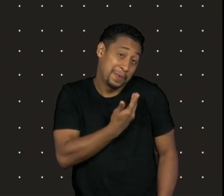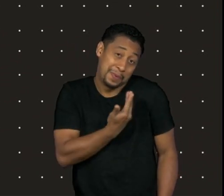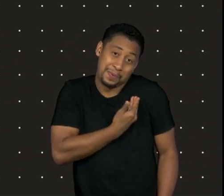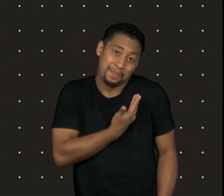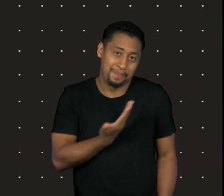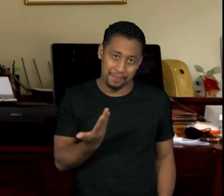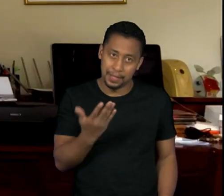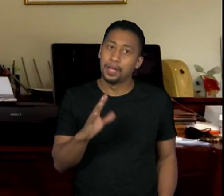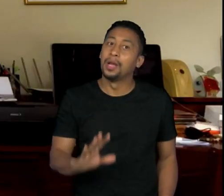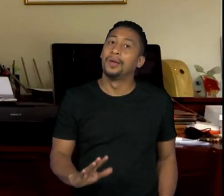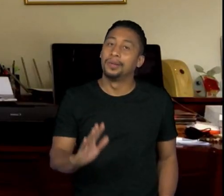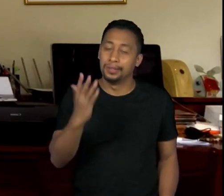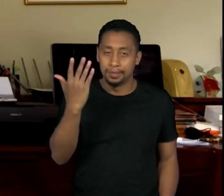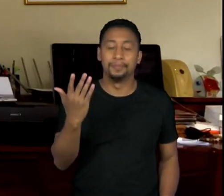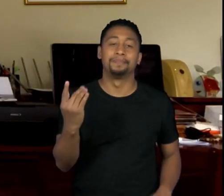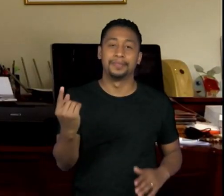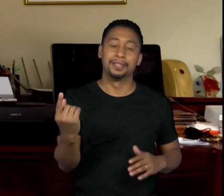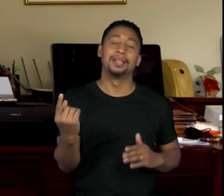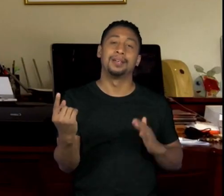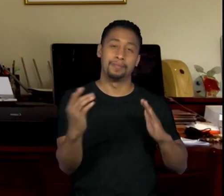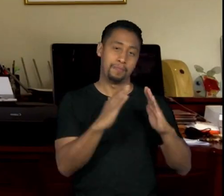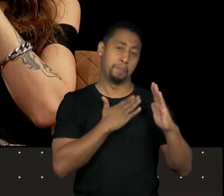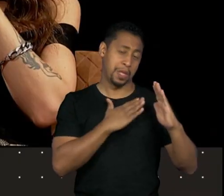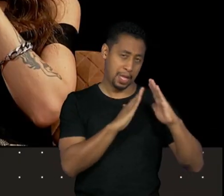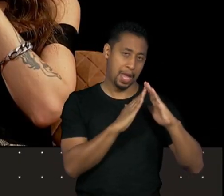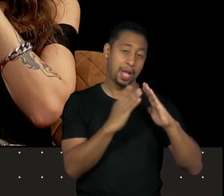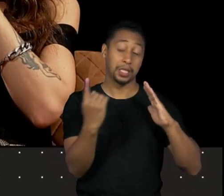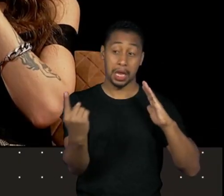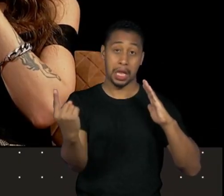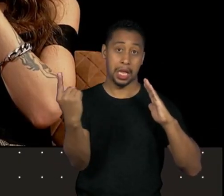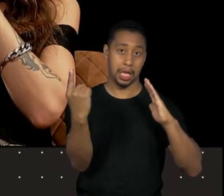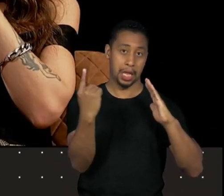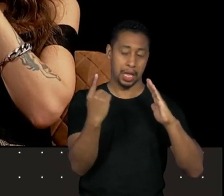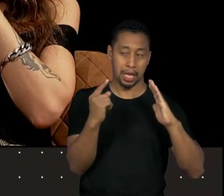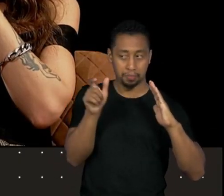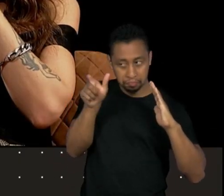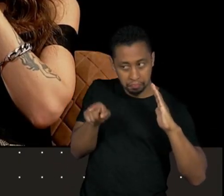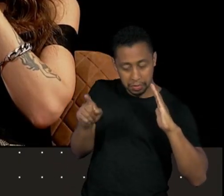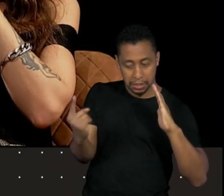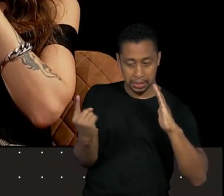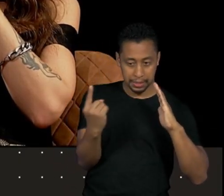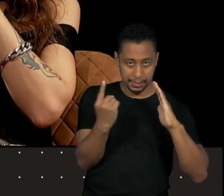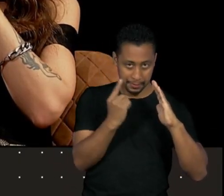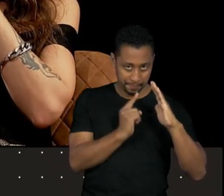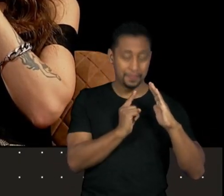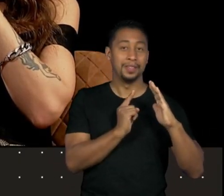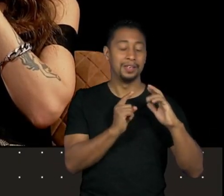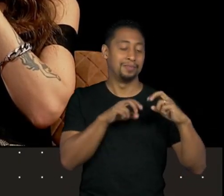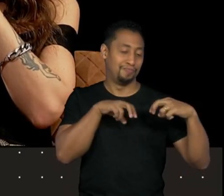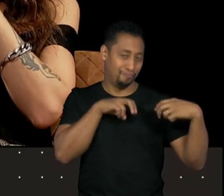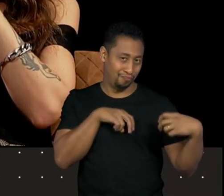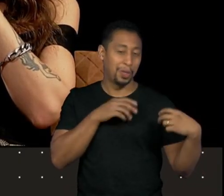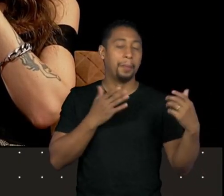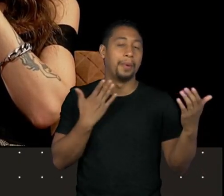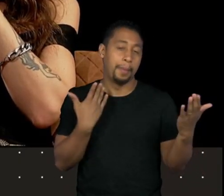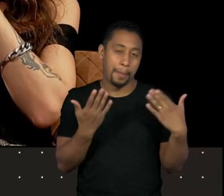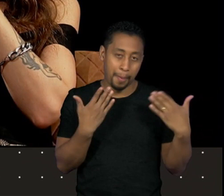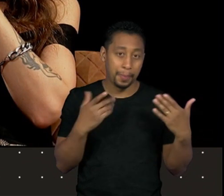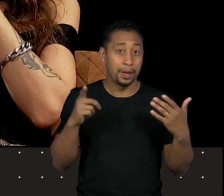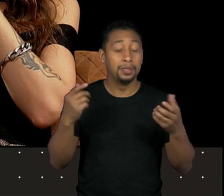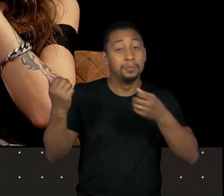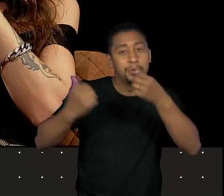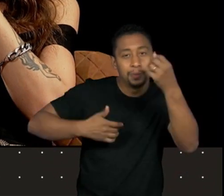minha casa para a gente conversar, e aí lá para as tantas ela me falou do trabalho que ela estava querendo fazer e